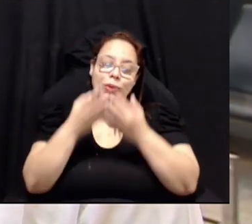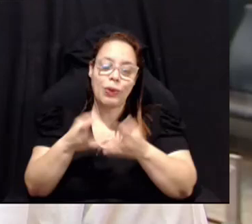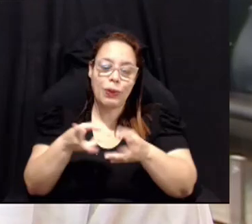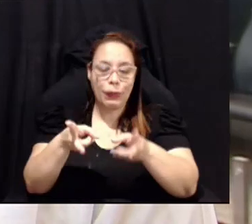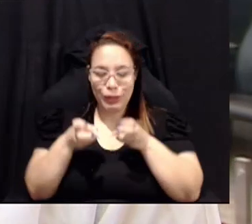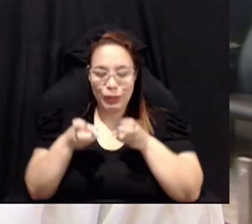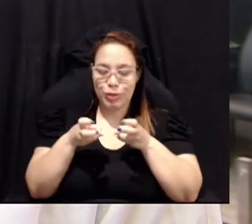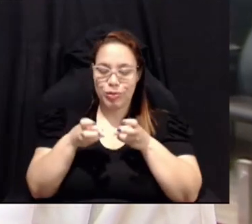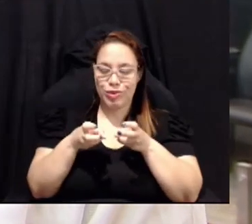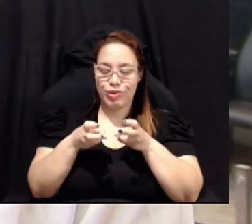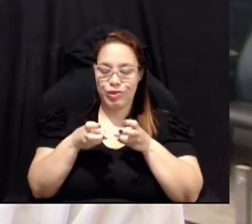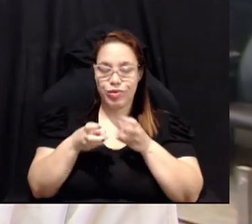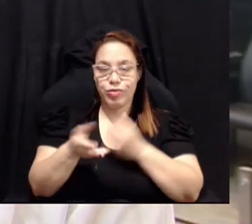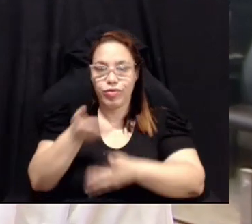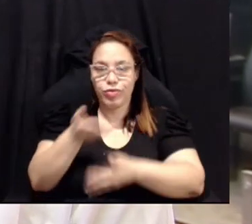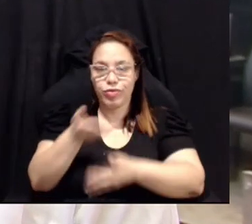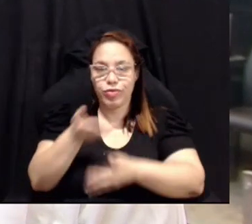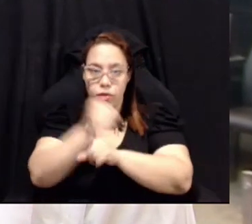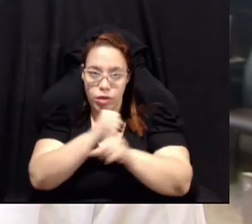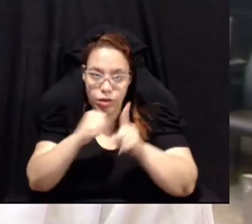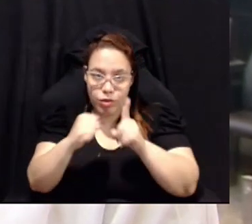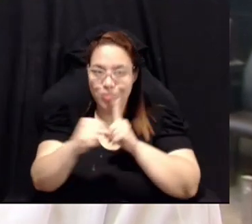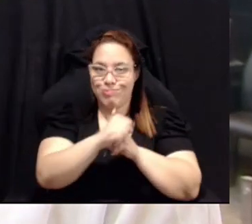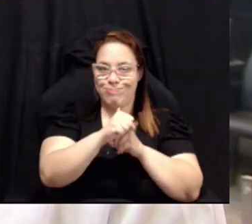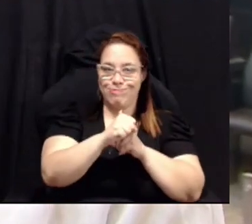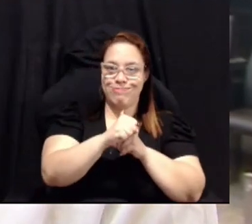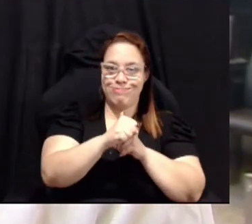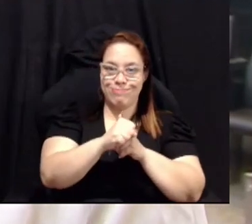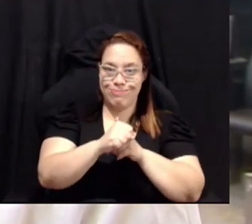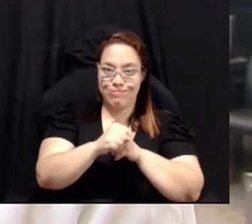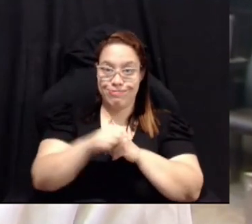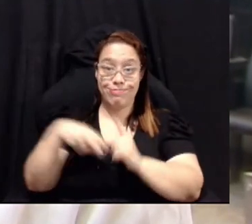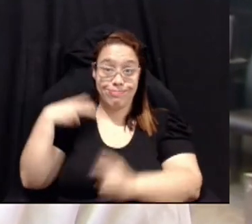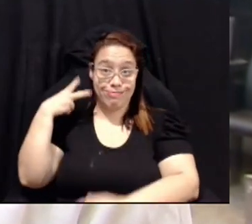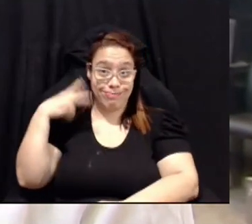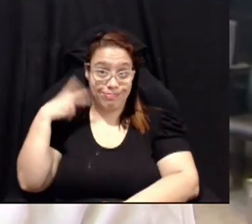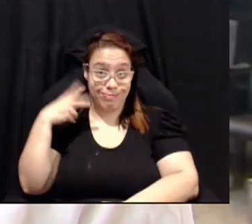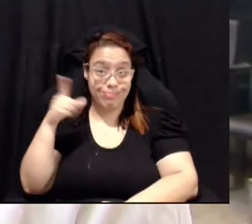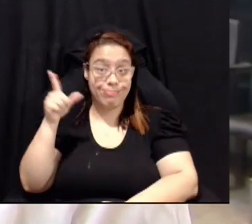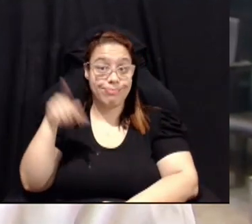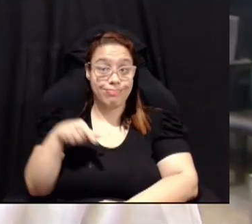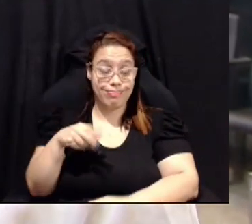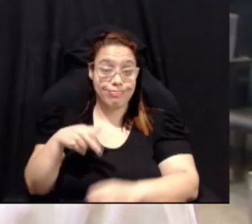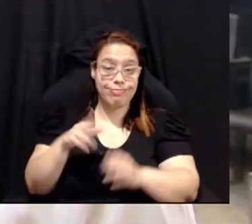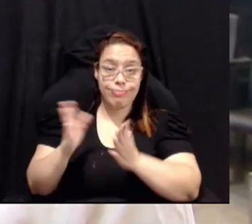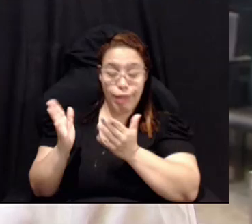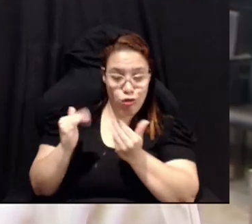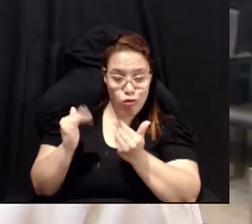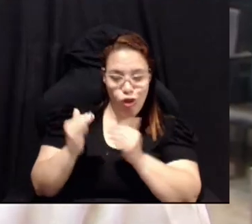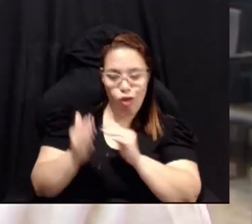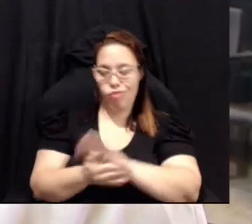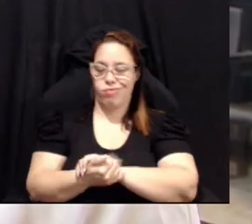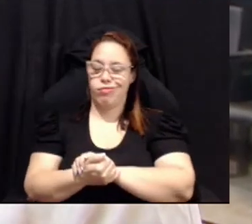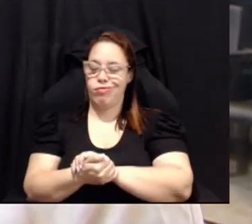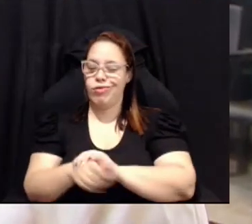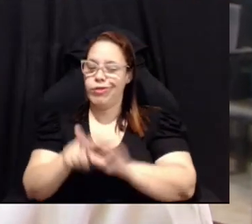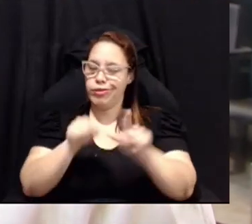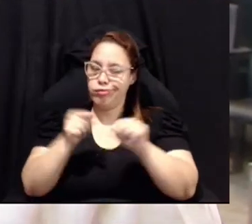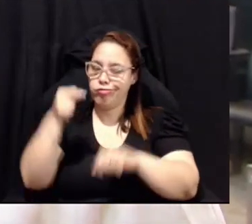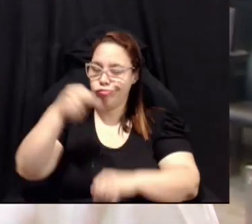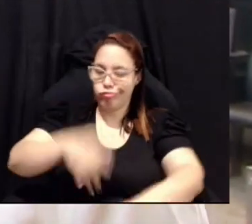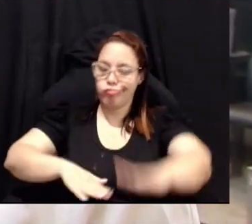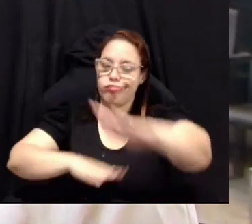a participação social, ela na política, ela ainda se mantém jovem, então escolher vir para a Câmara, conversar